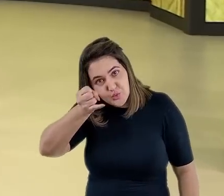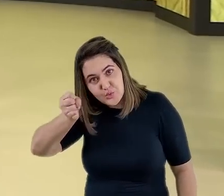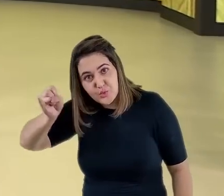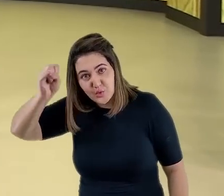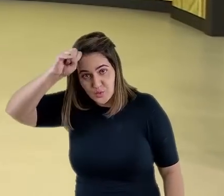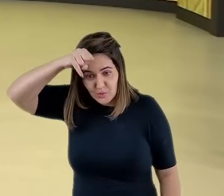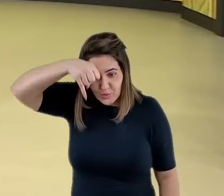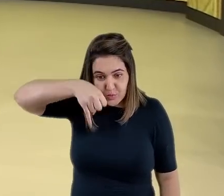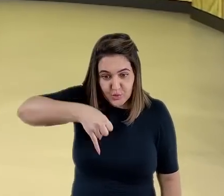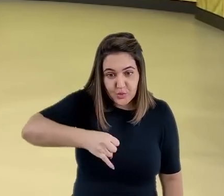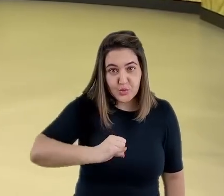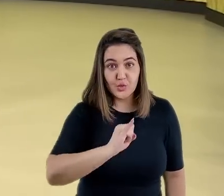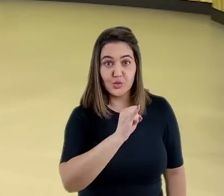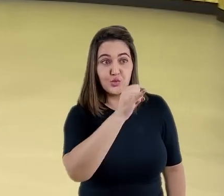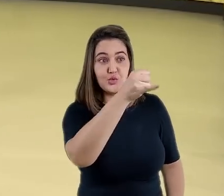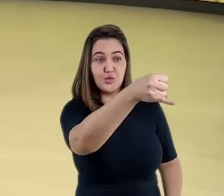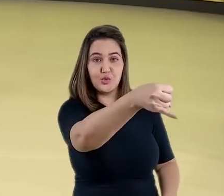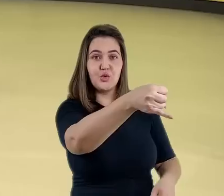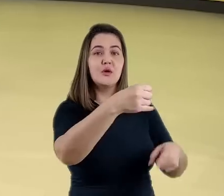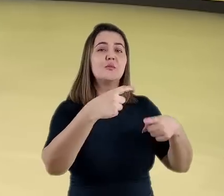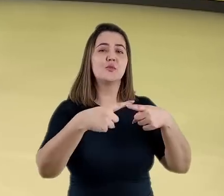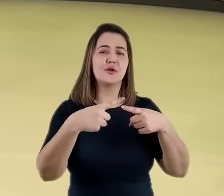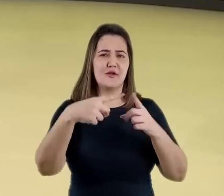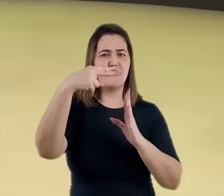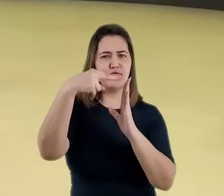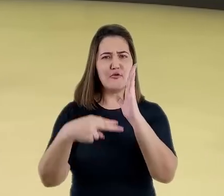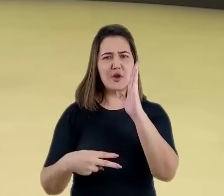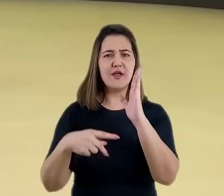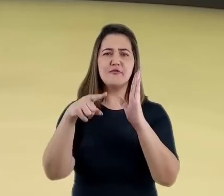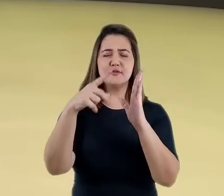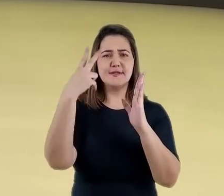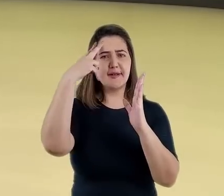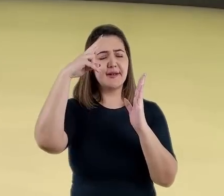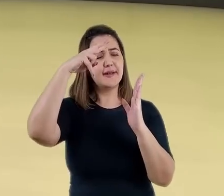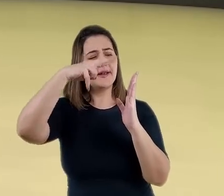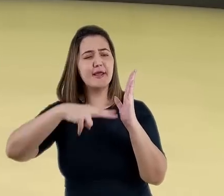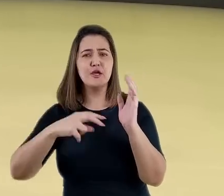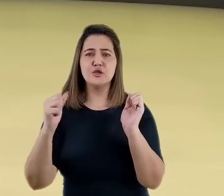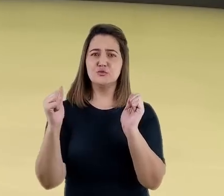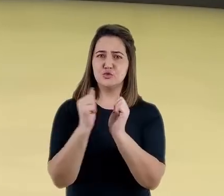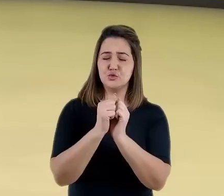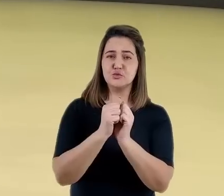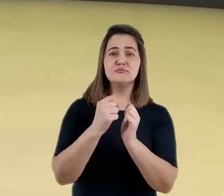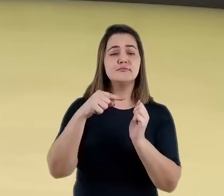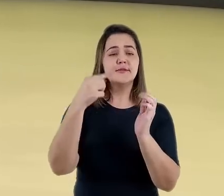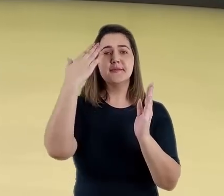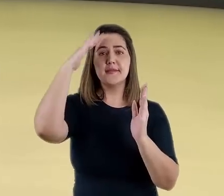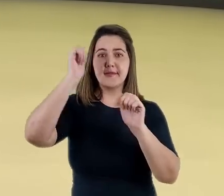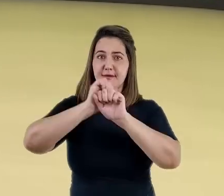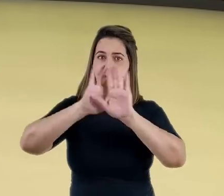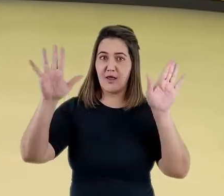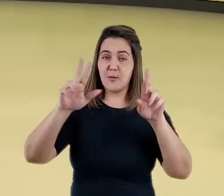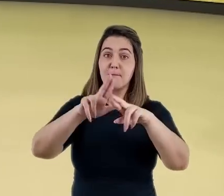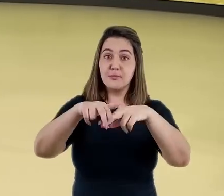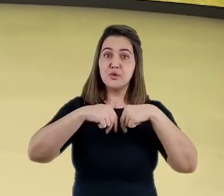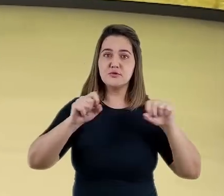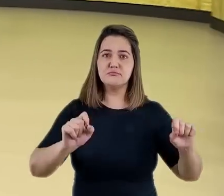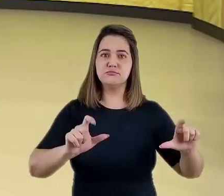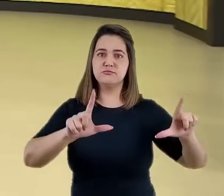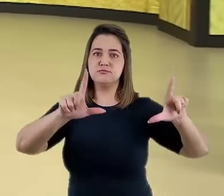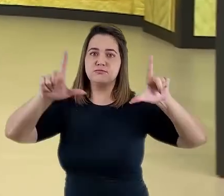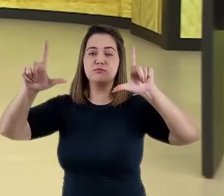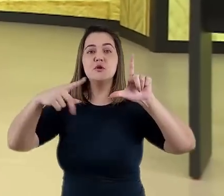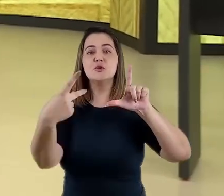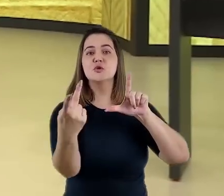seu crescimento, isto é, do pequeno chifre, a Bíblia diz o seguinte, eu vou ler para você de maneira muito clara a passagem bíblica. Na verdade, eu vou até